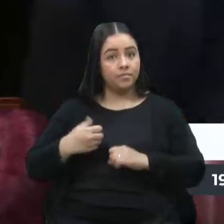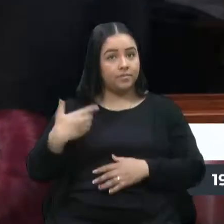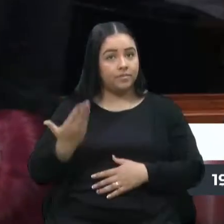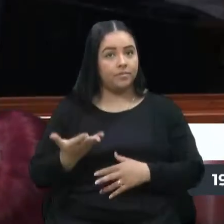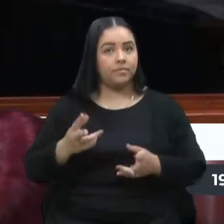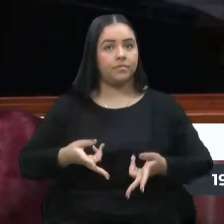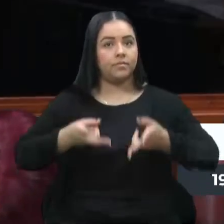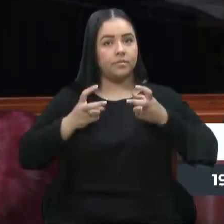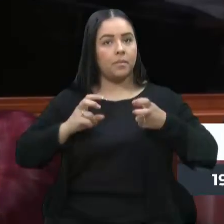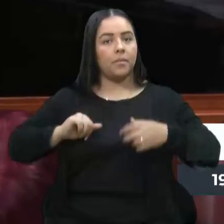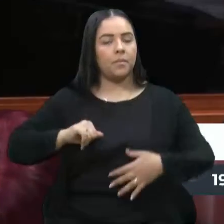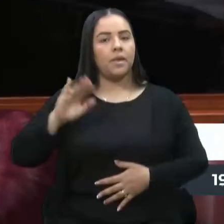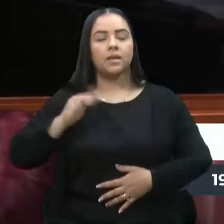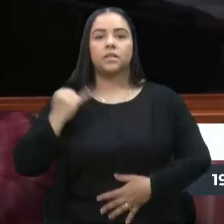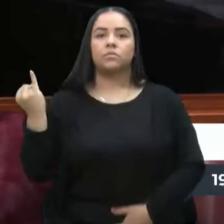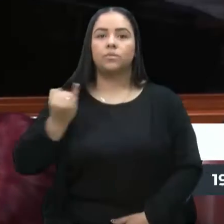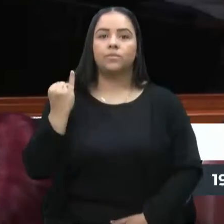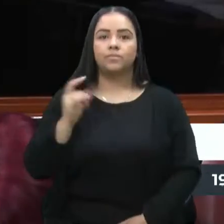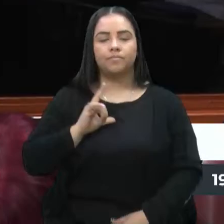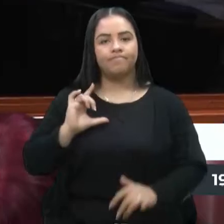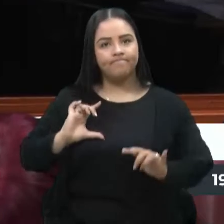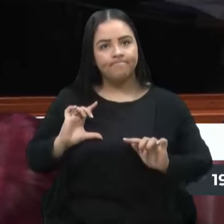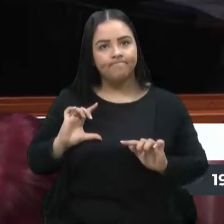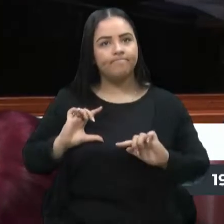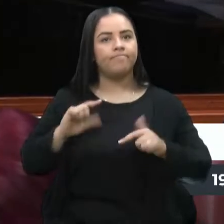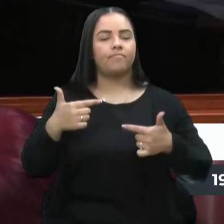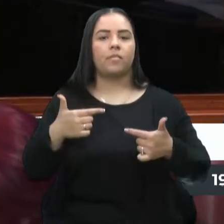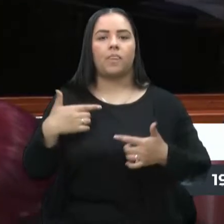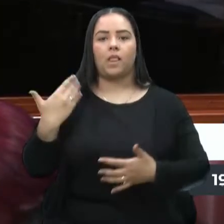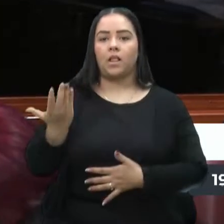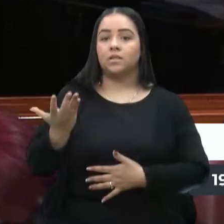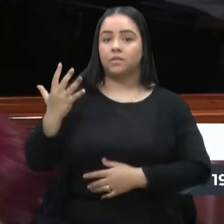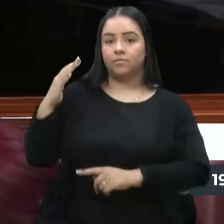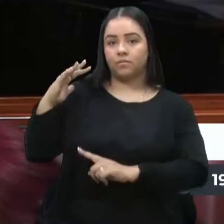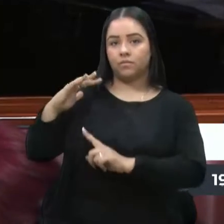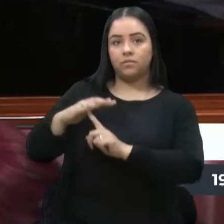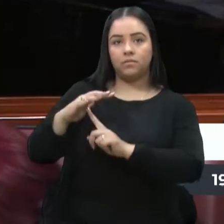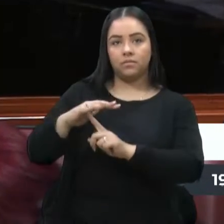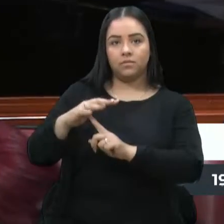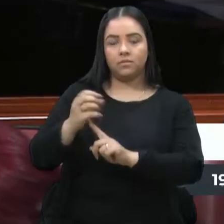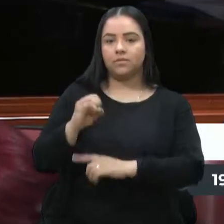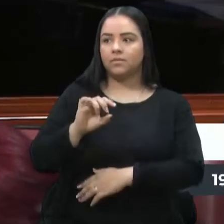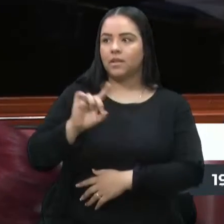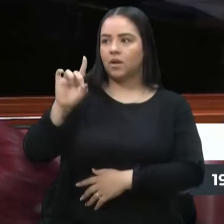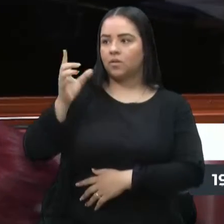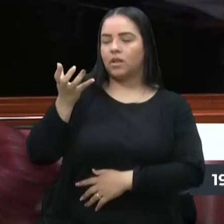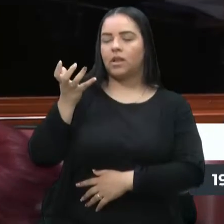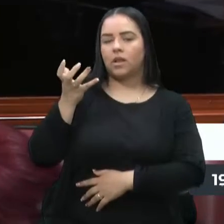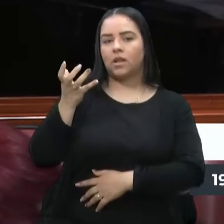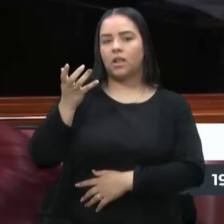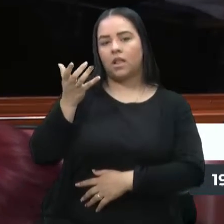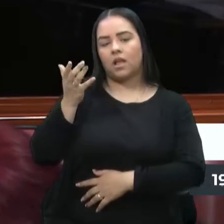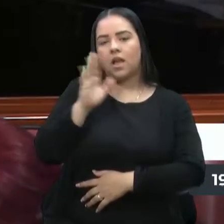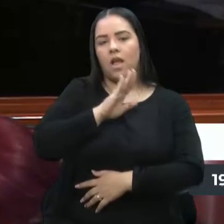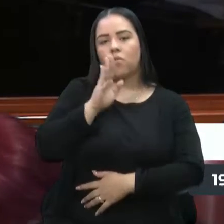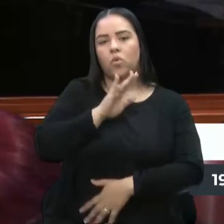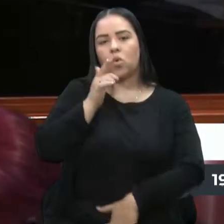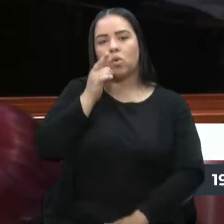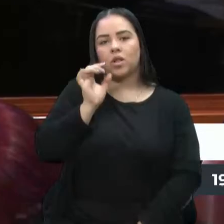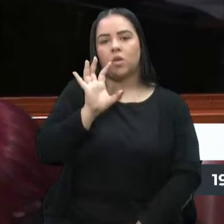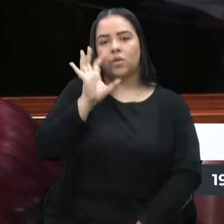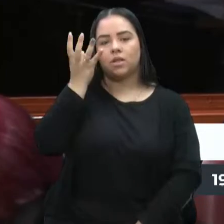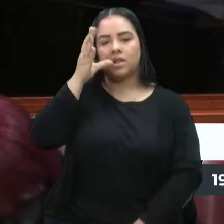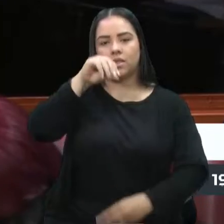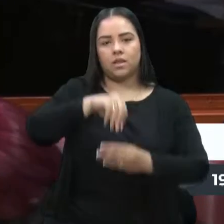de ações efetivas para que essa feira Oxalá que logo ela possa acontecer dentro